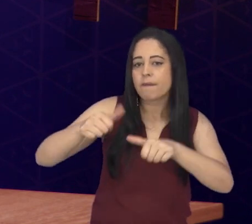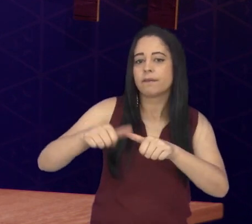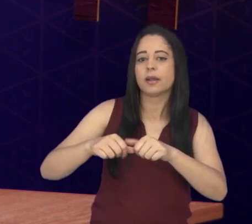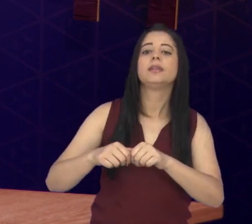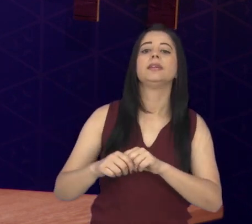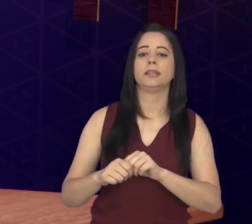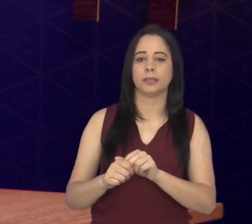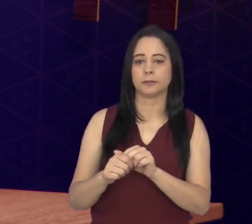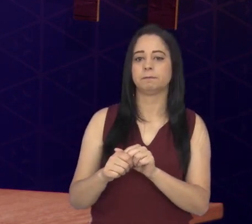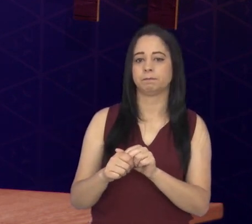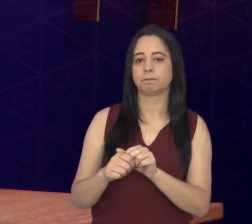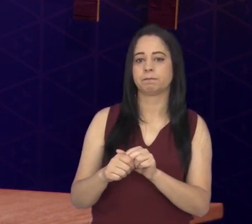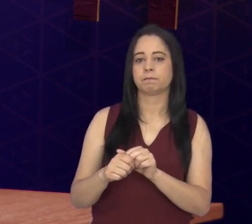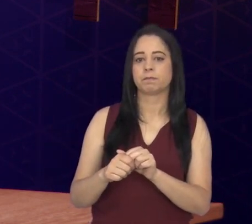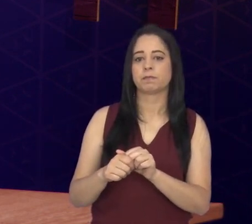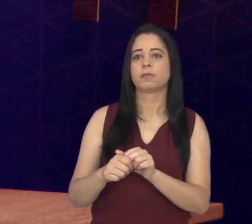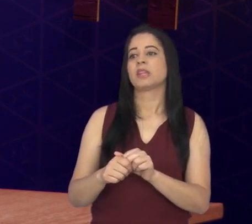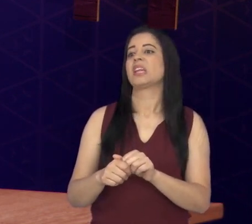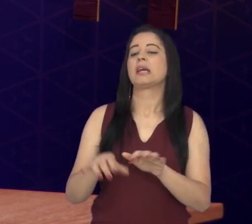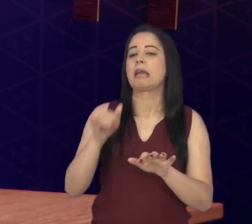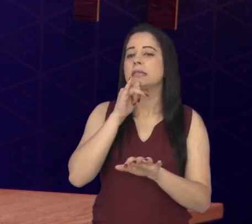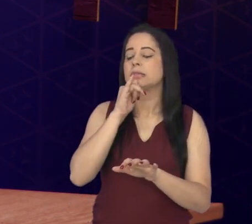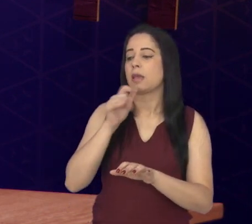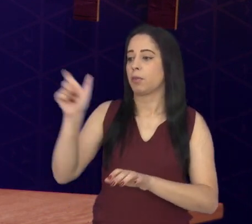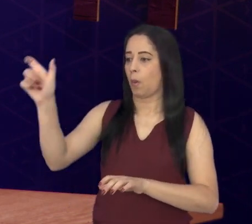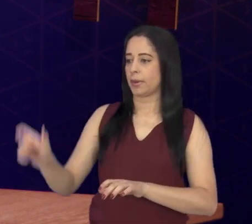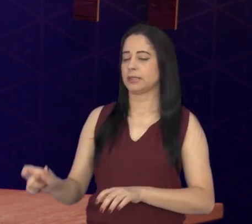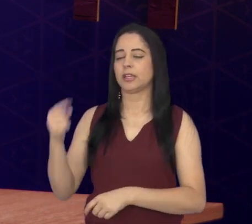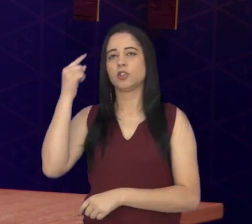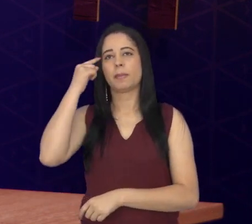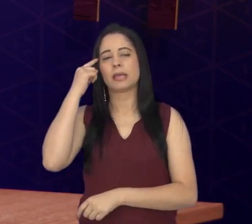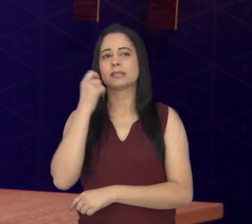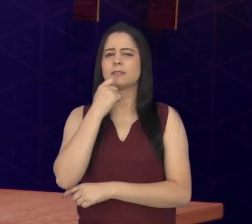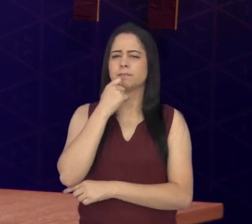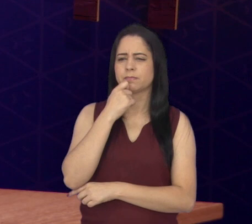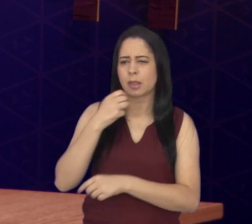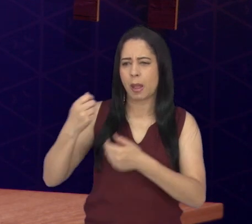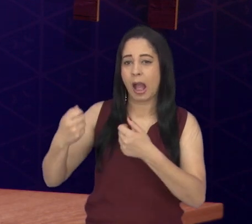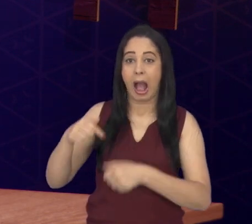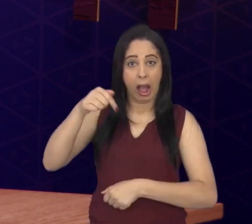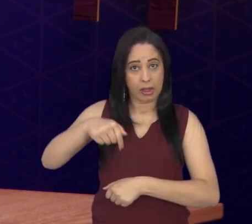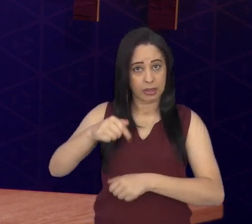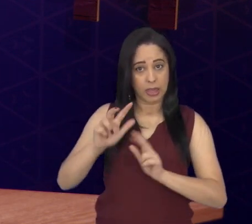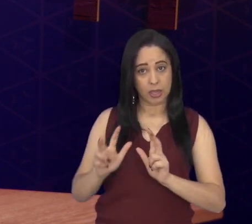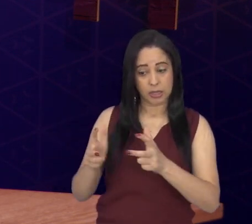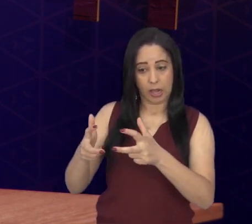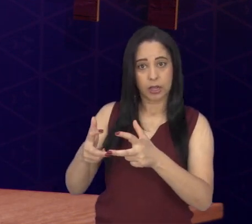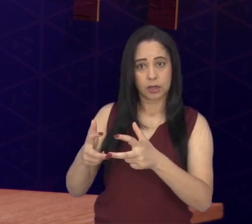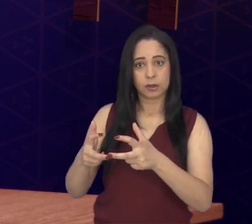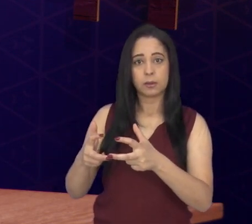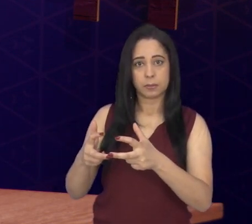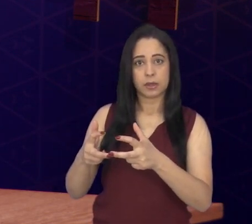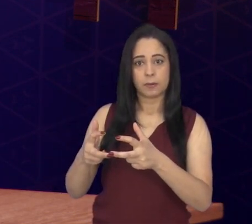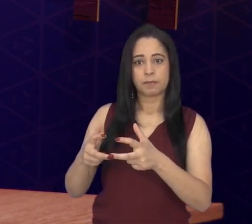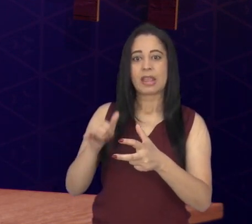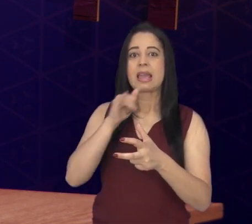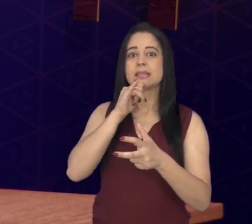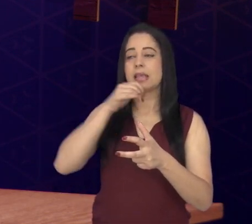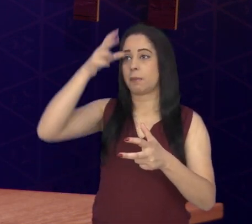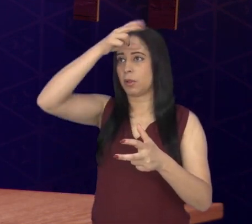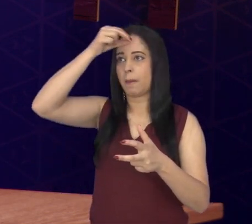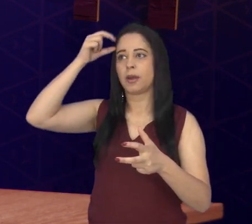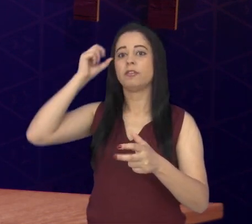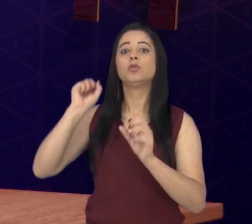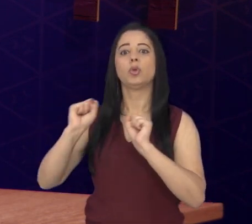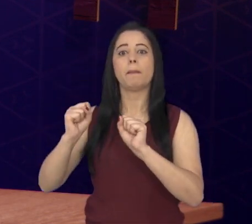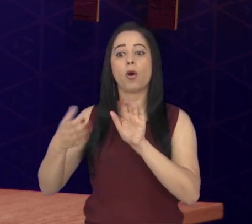que ele também faz. Se ele vê uma necessidade aí a nível federal, aqui na Câmara Municipal, a Prefeitura, ela